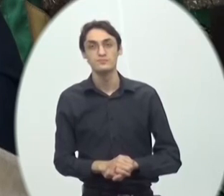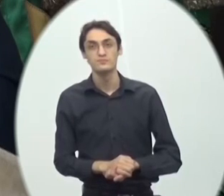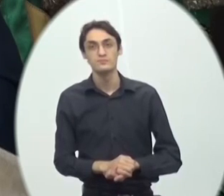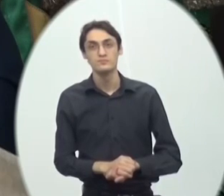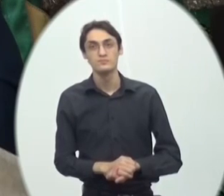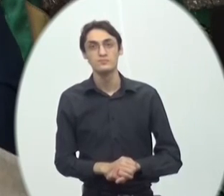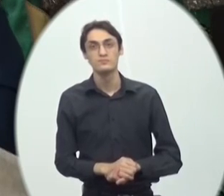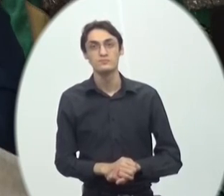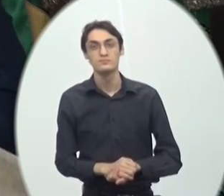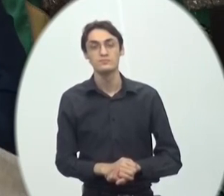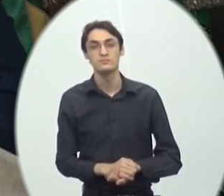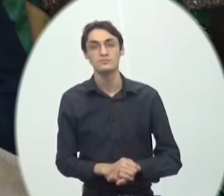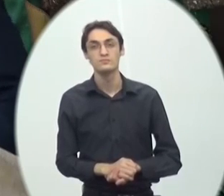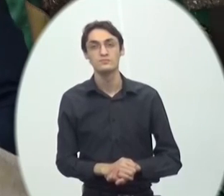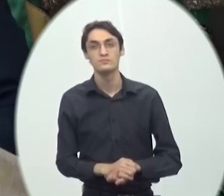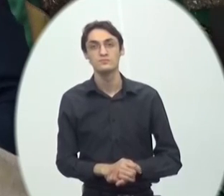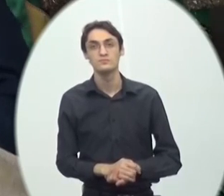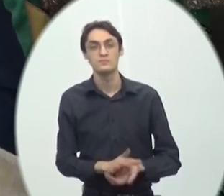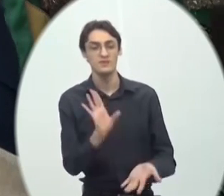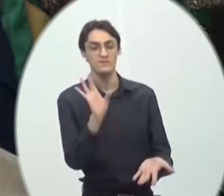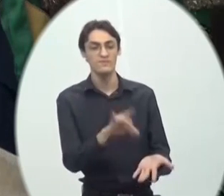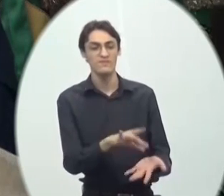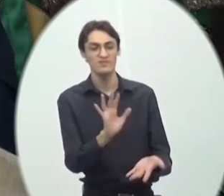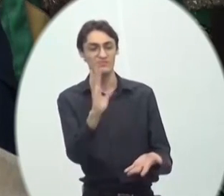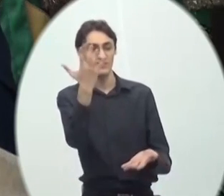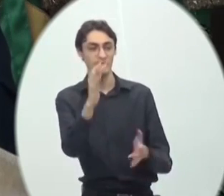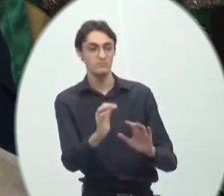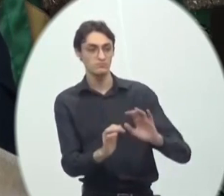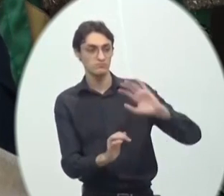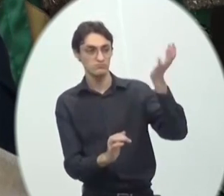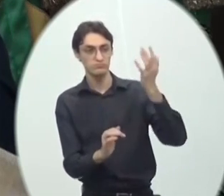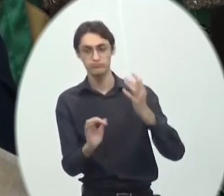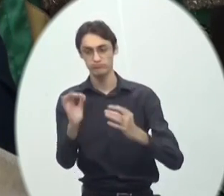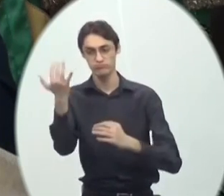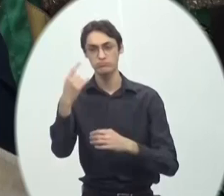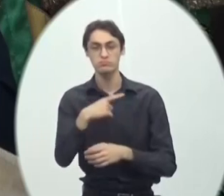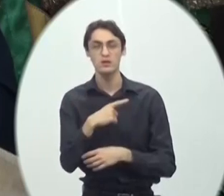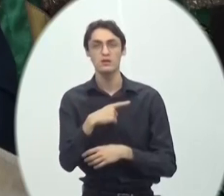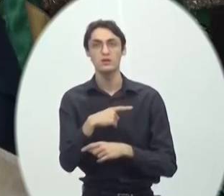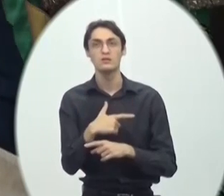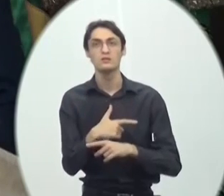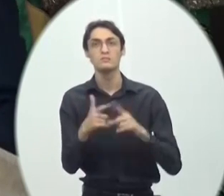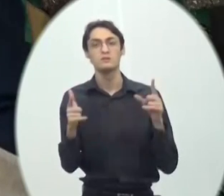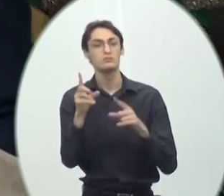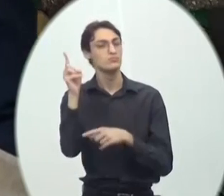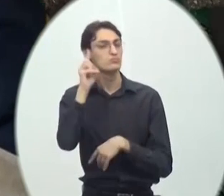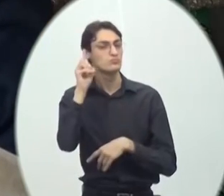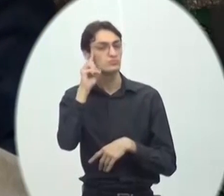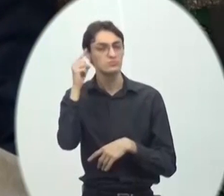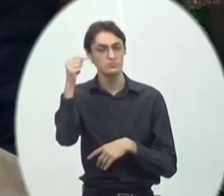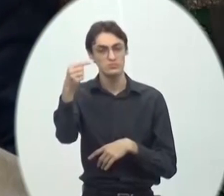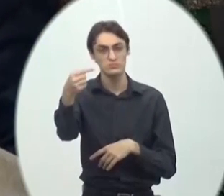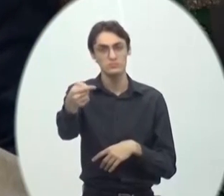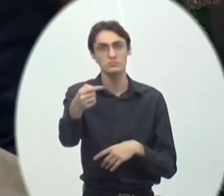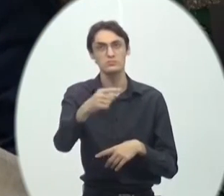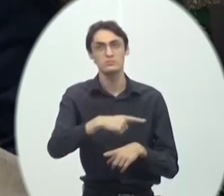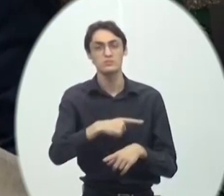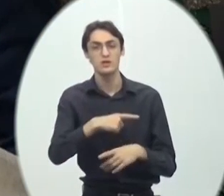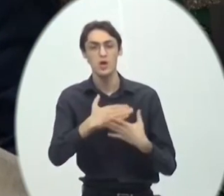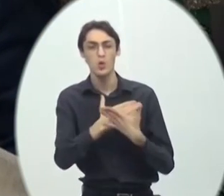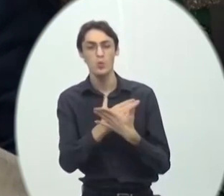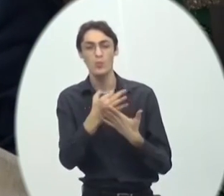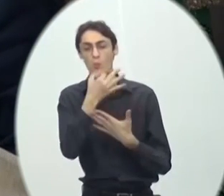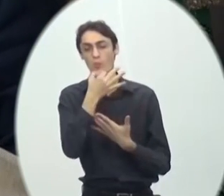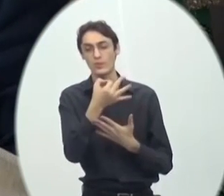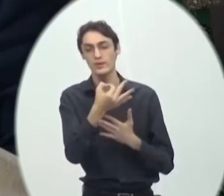É, os fatos, o que aconteceu, e depois, quem sabe, o tempo, né, nos próximos dias a gente vai trazer aí talvez algumas